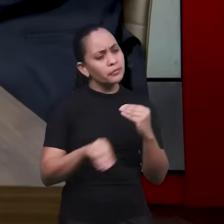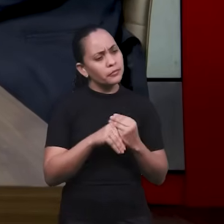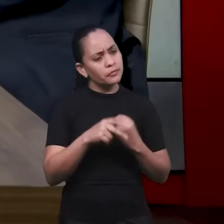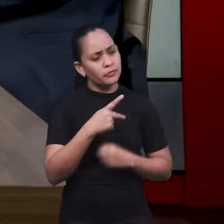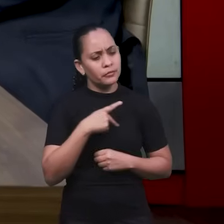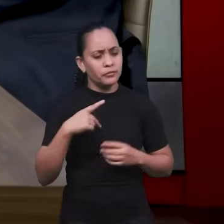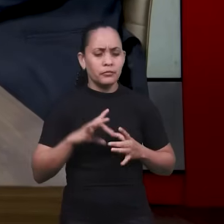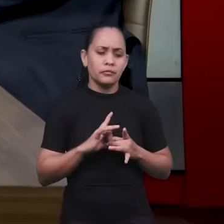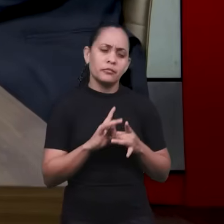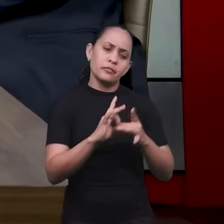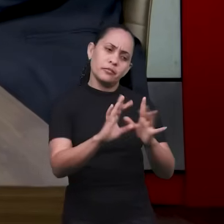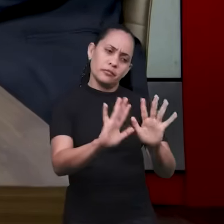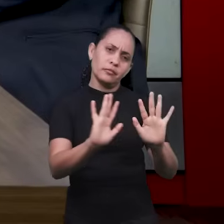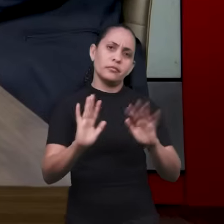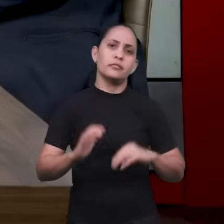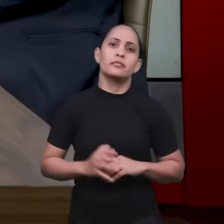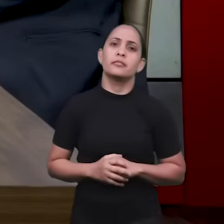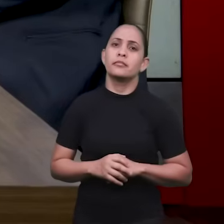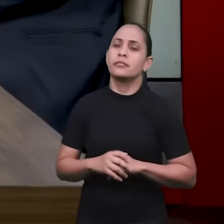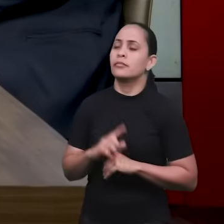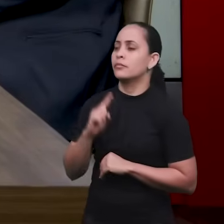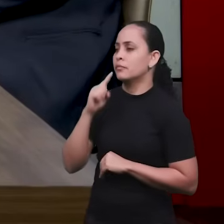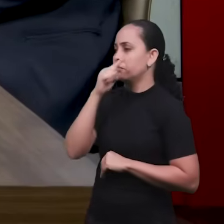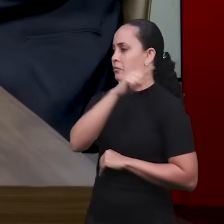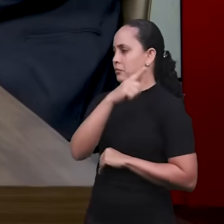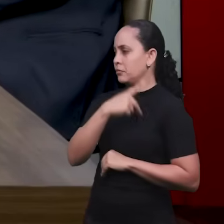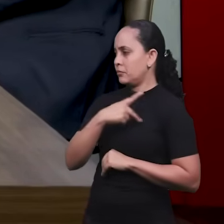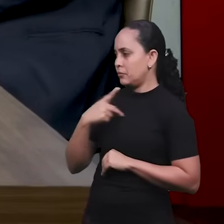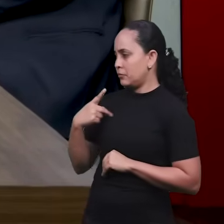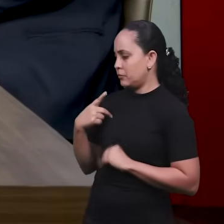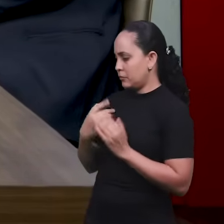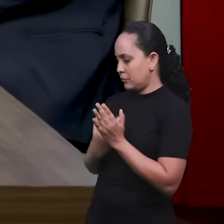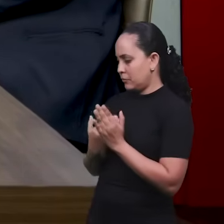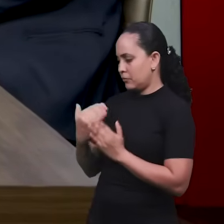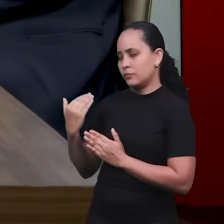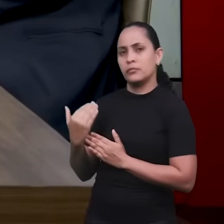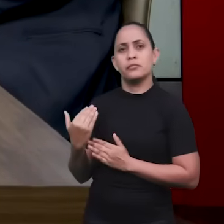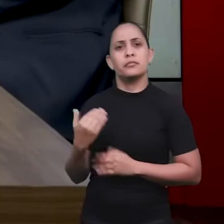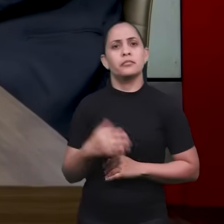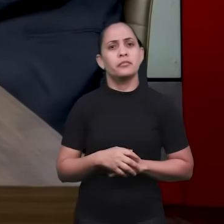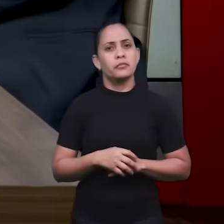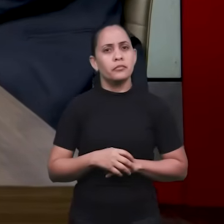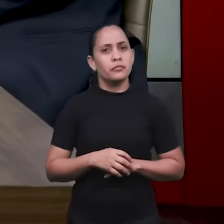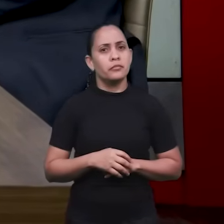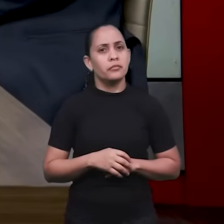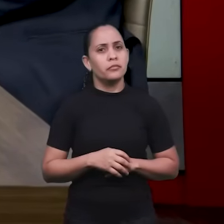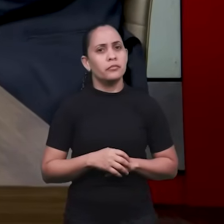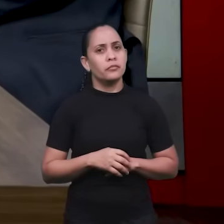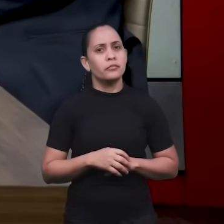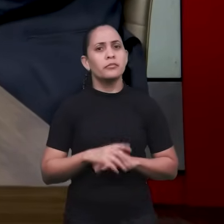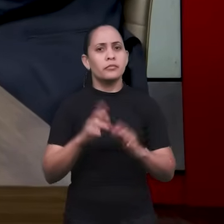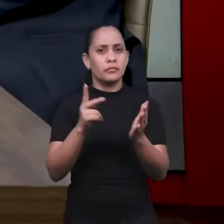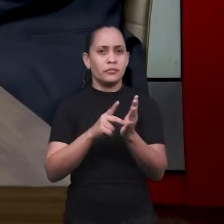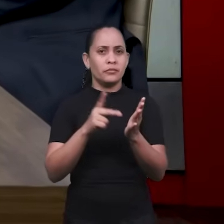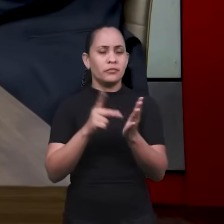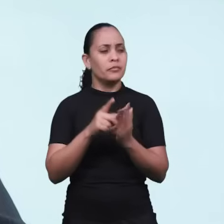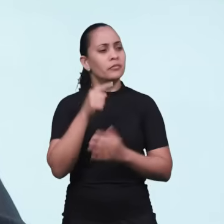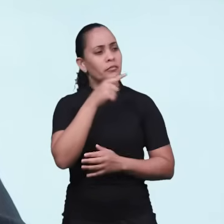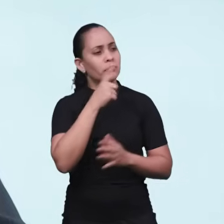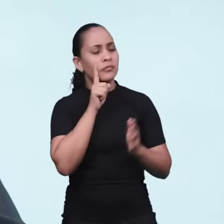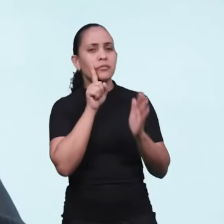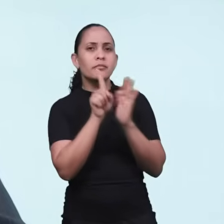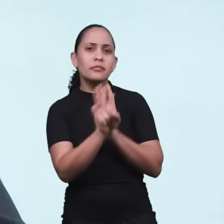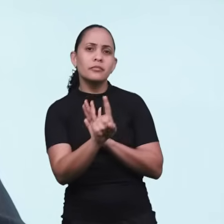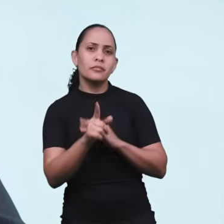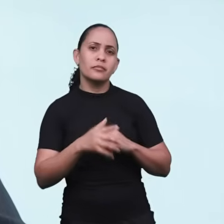quando Jesus está em nós, ele reflete isso, né? Podemos acrescentar alguma coisa? O pastor fique à vontade. O pastor